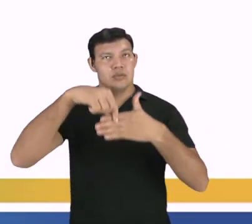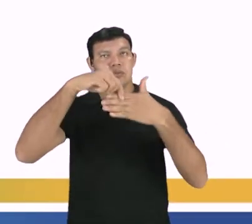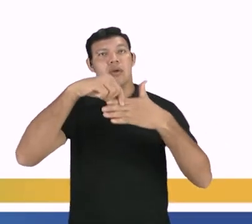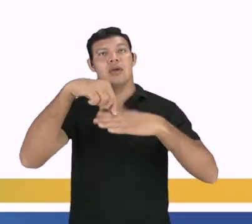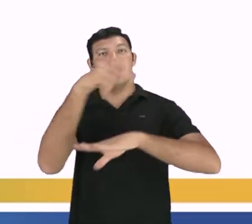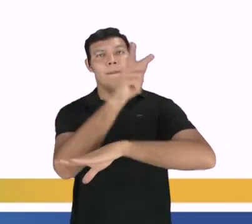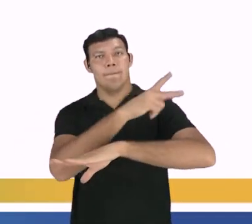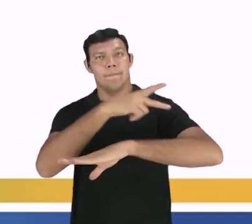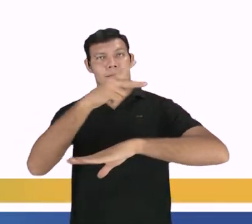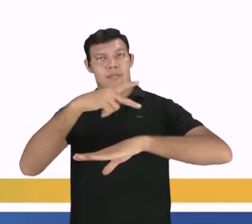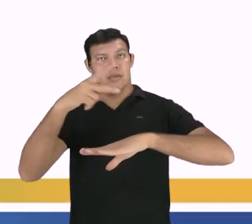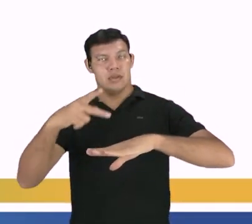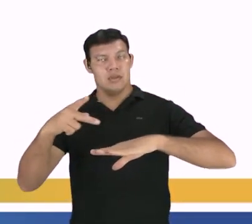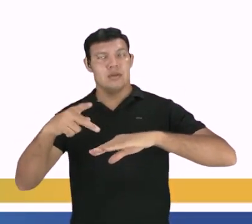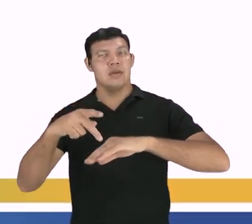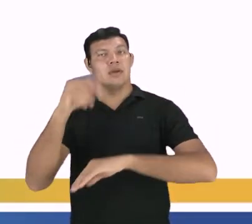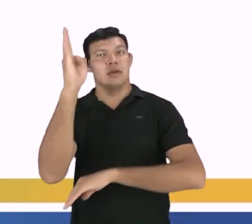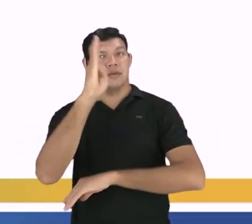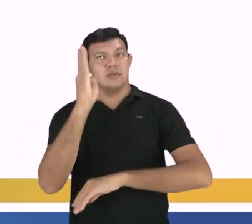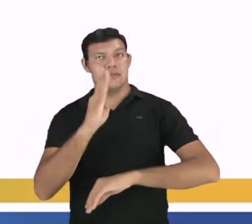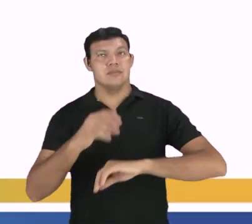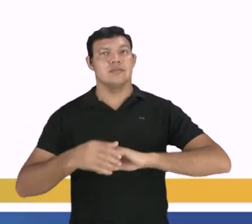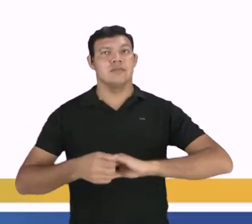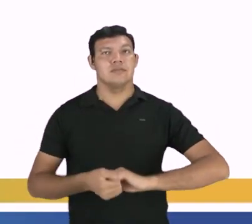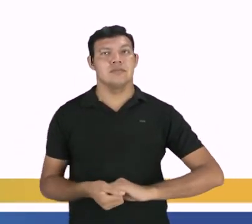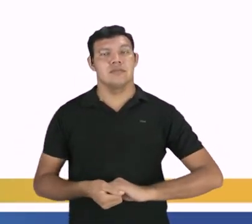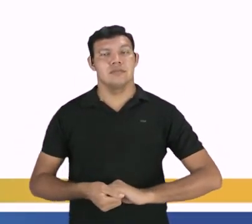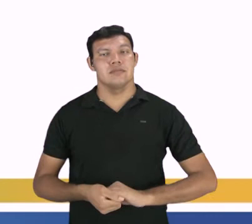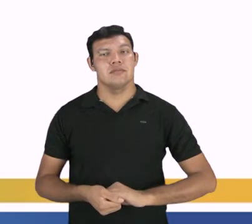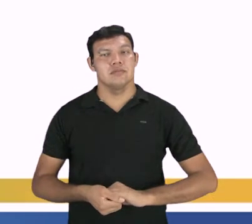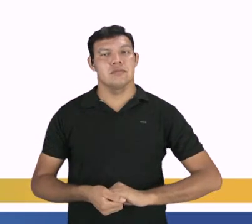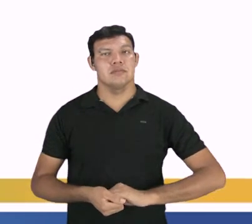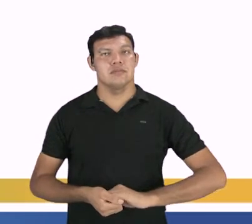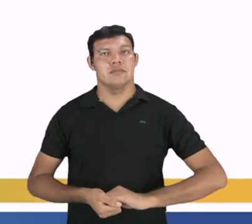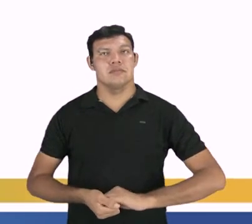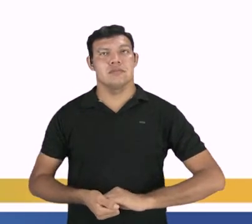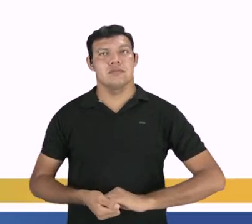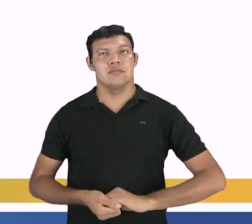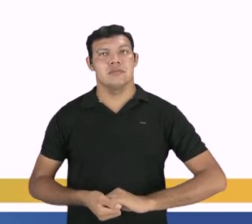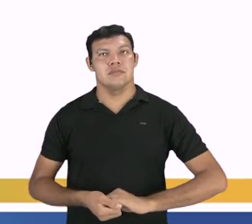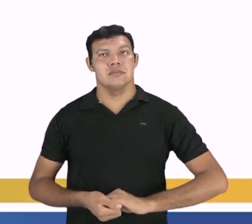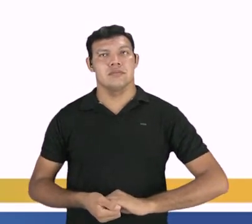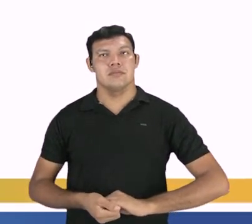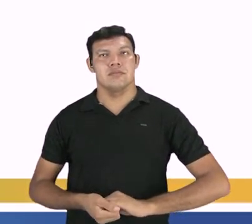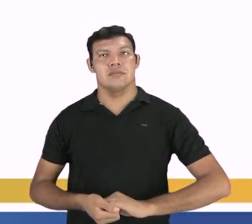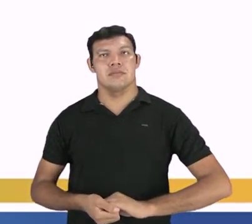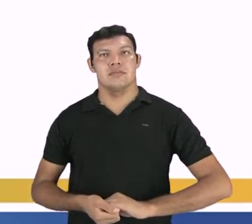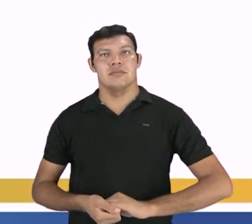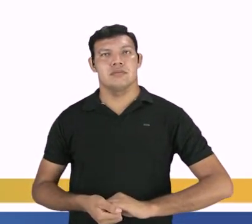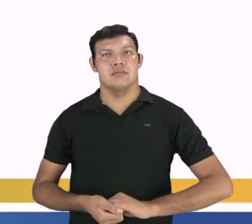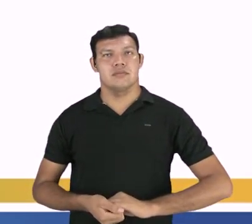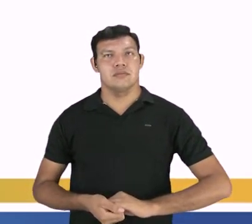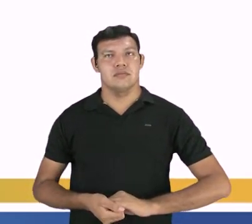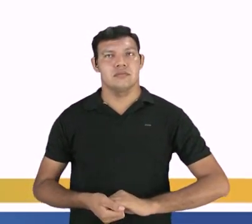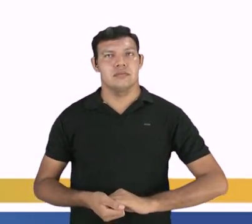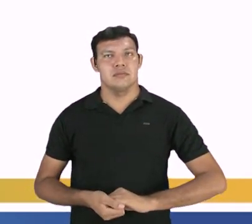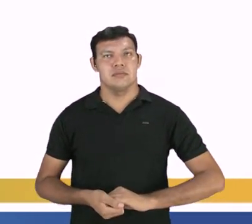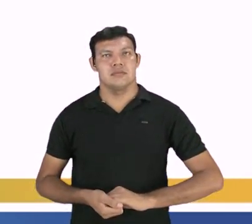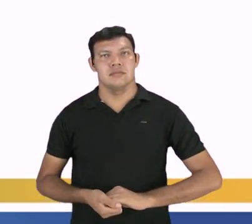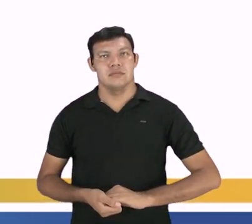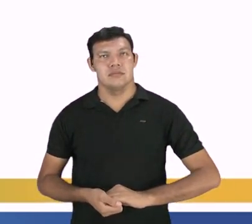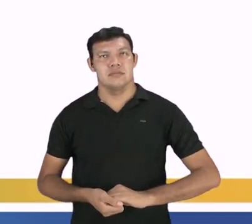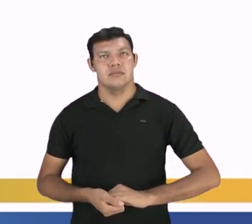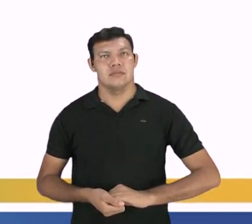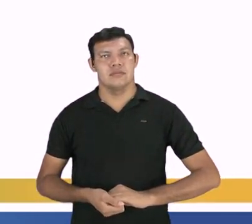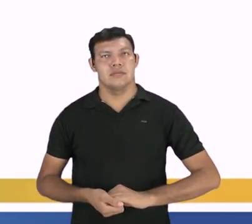ele não utiliza o nomezinho próprio dele, como ele era conhecido entre os seus amigos, né? Ele é